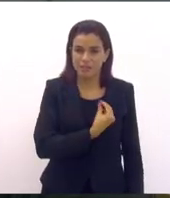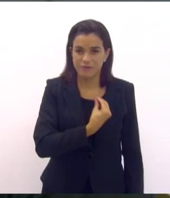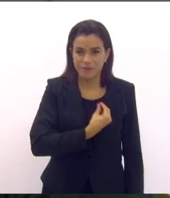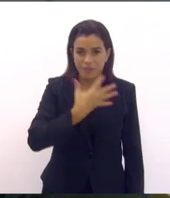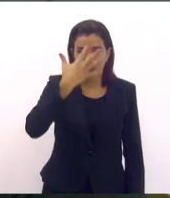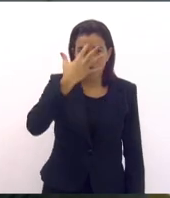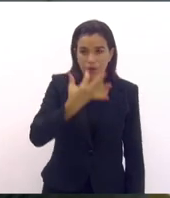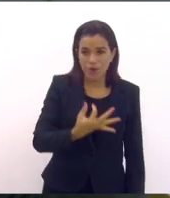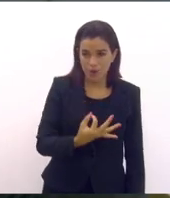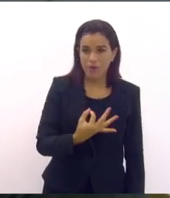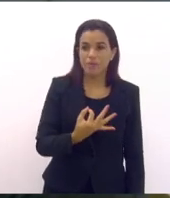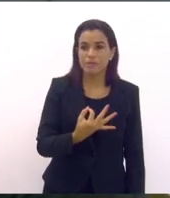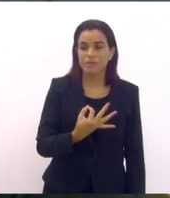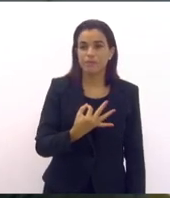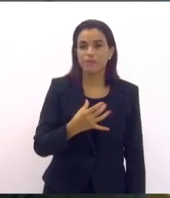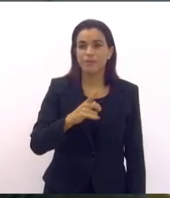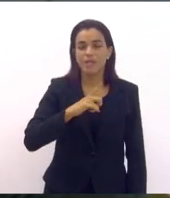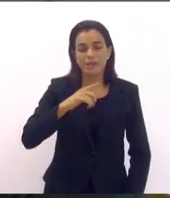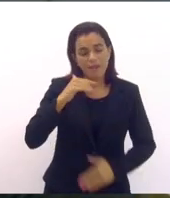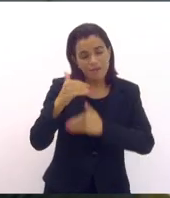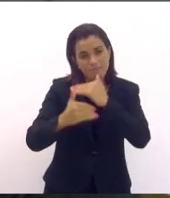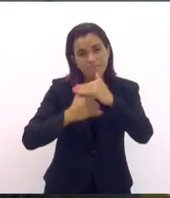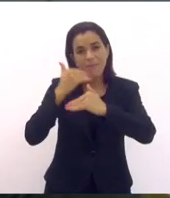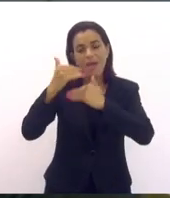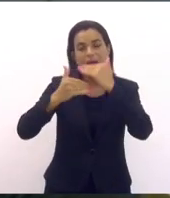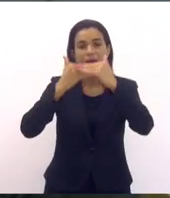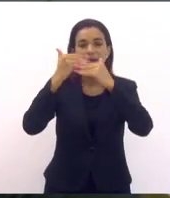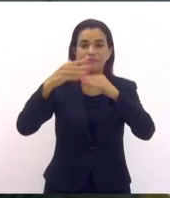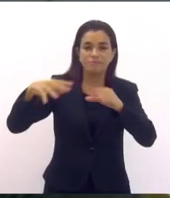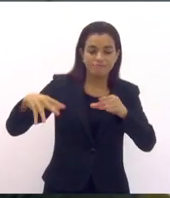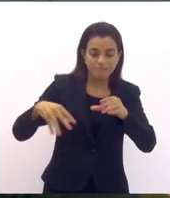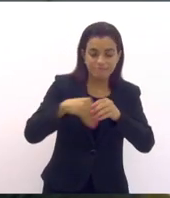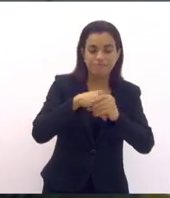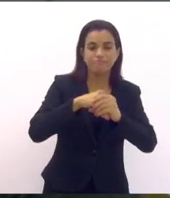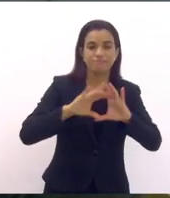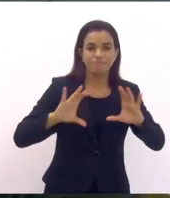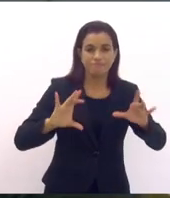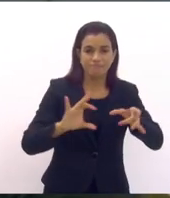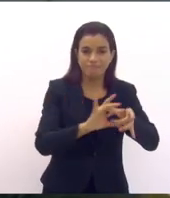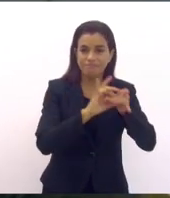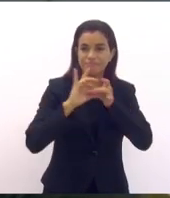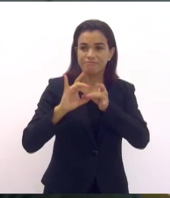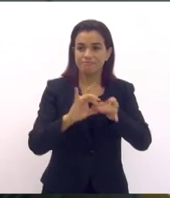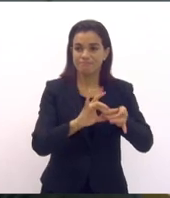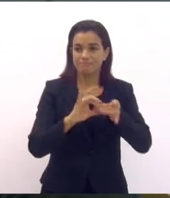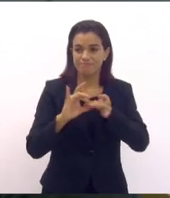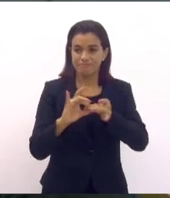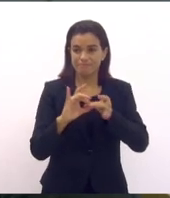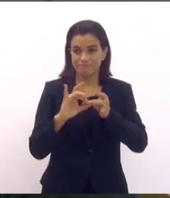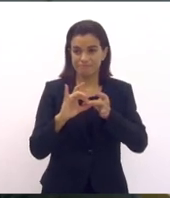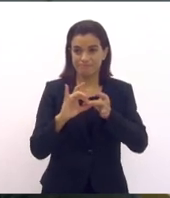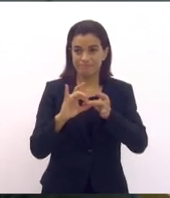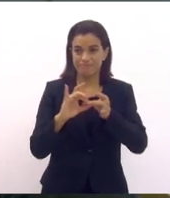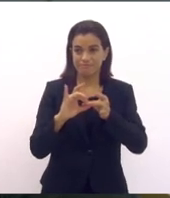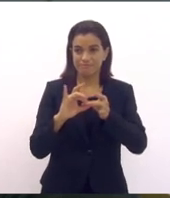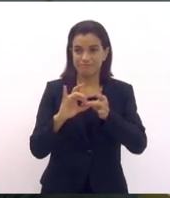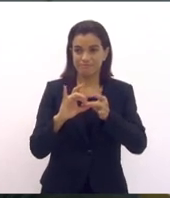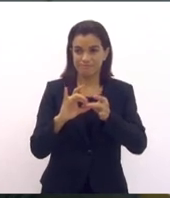compreensão que haja cada vez mais uma integração em entre cada um de